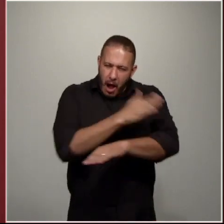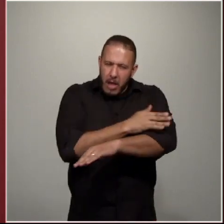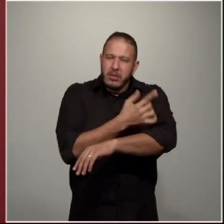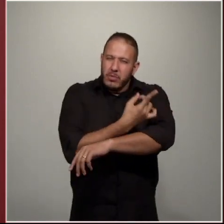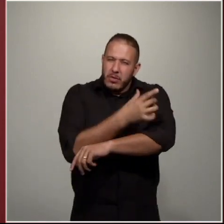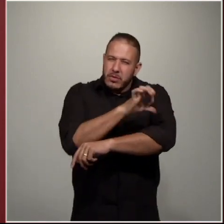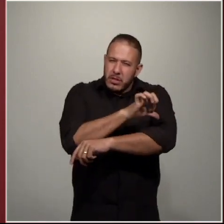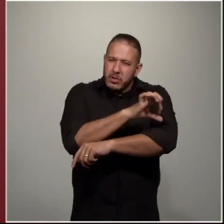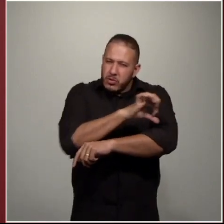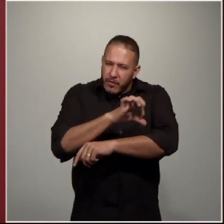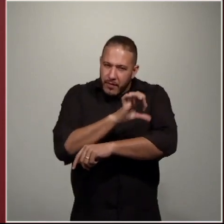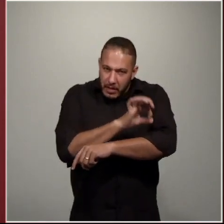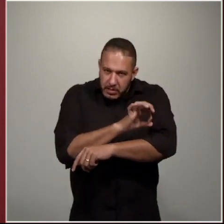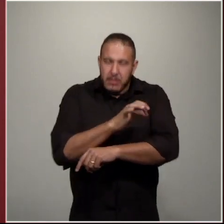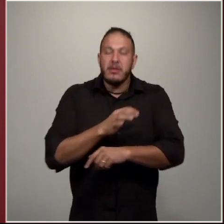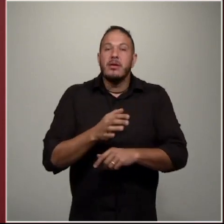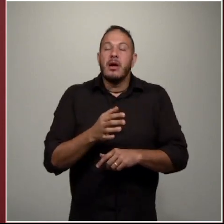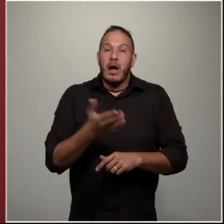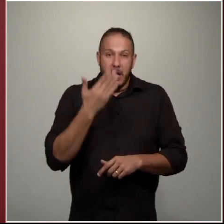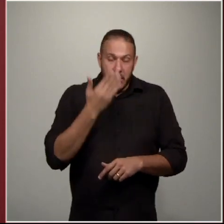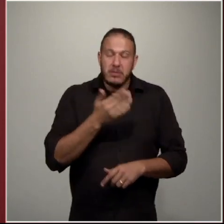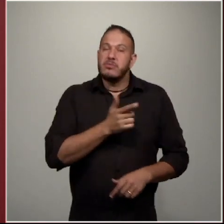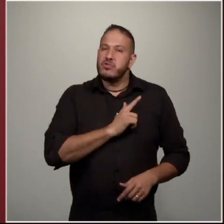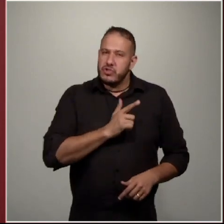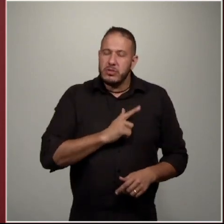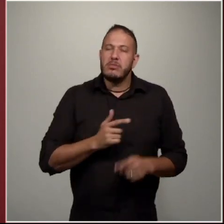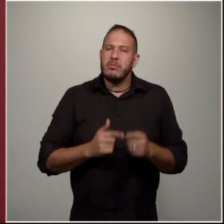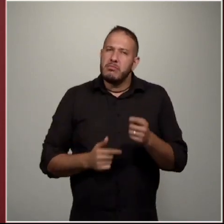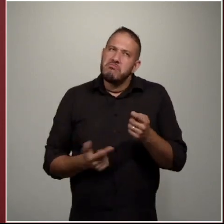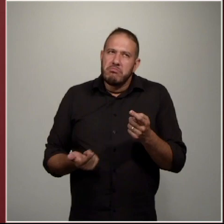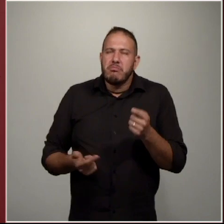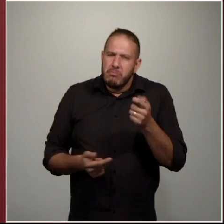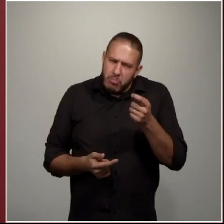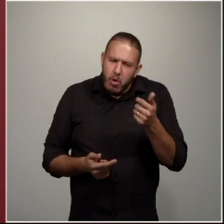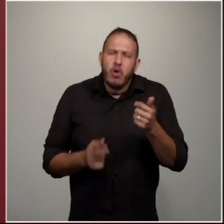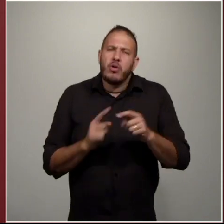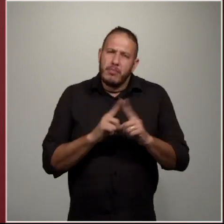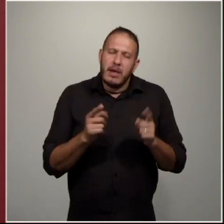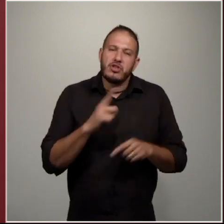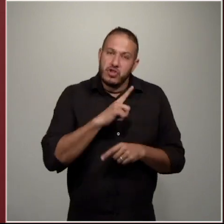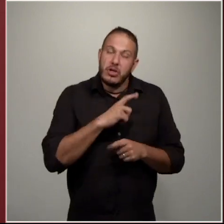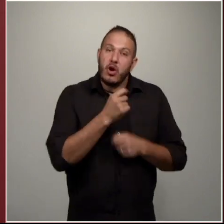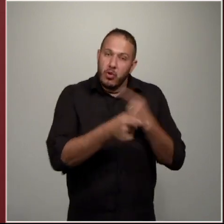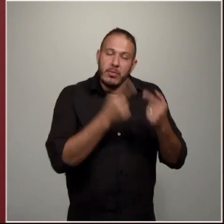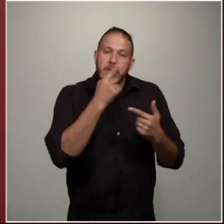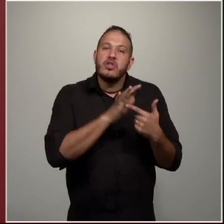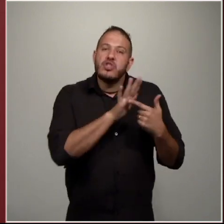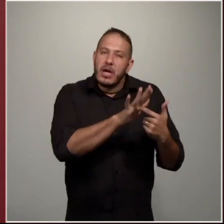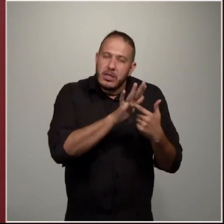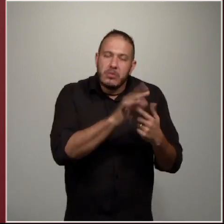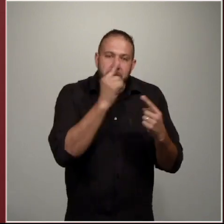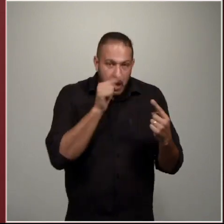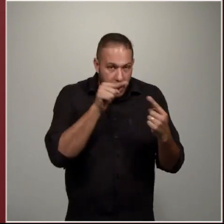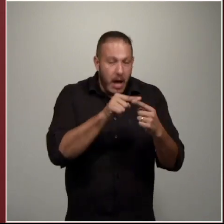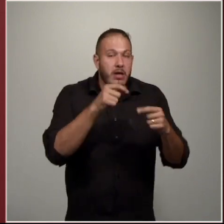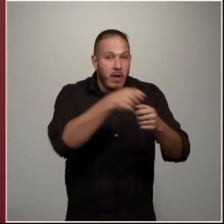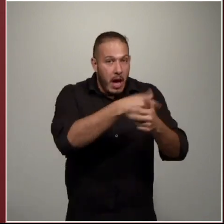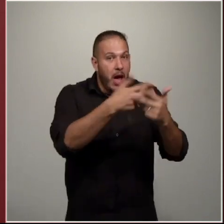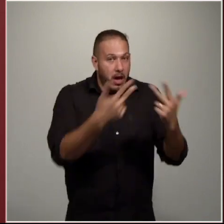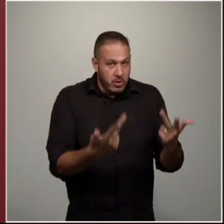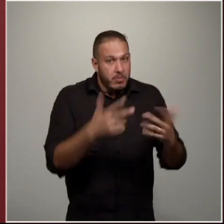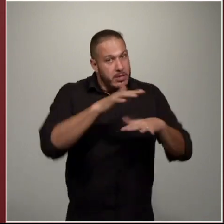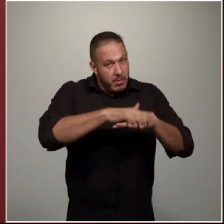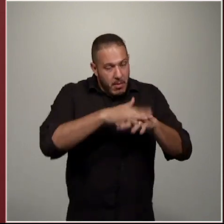vai ver que existiam é por pipo que fosse mas existiam algumas indicações ligadas a etna matemática história da